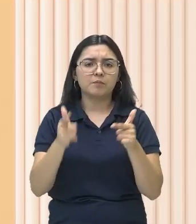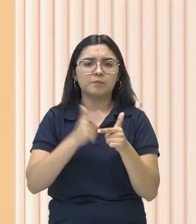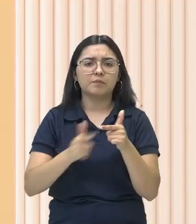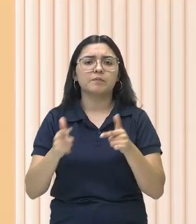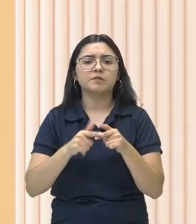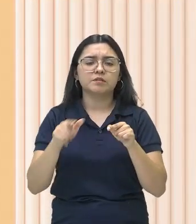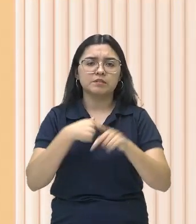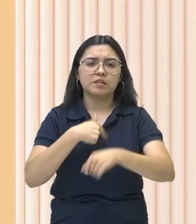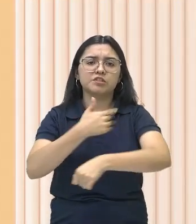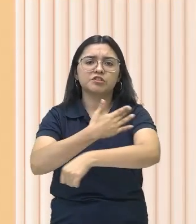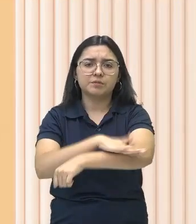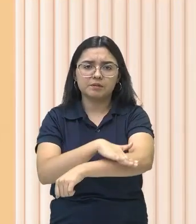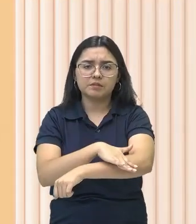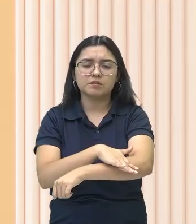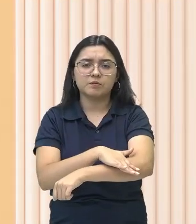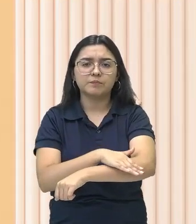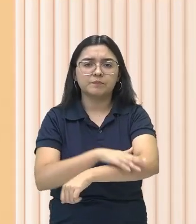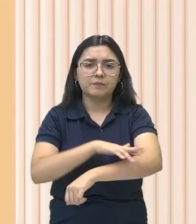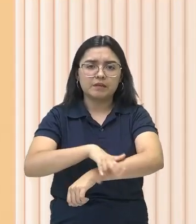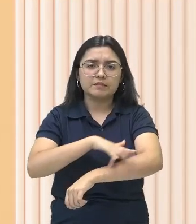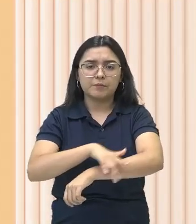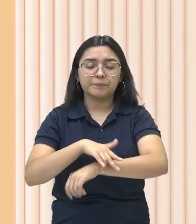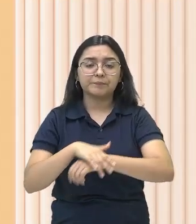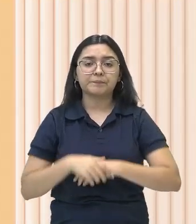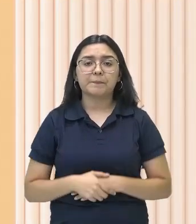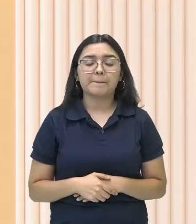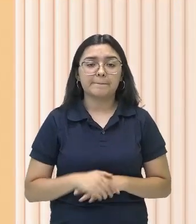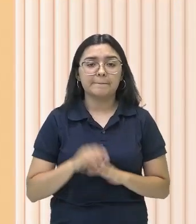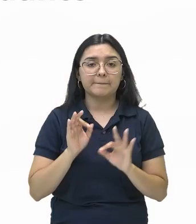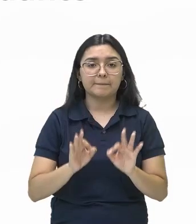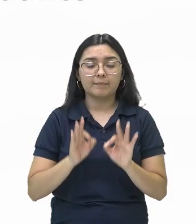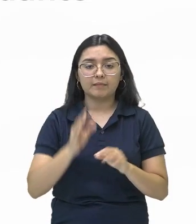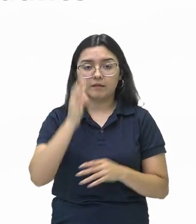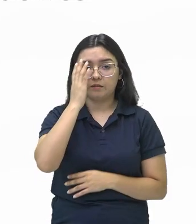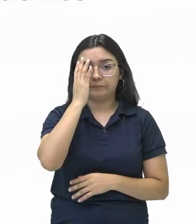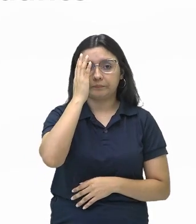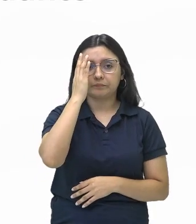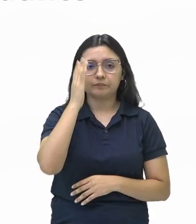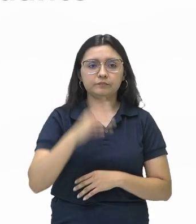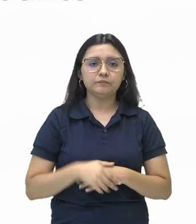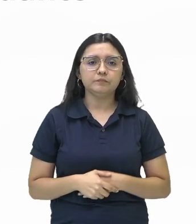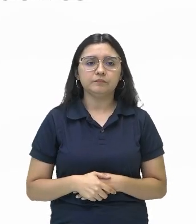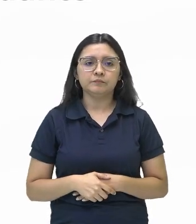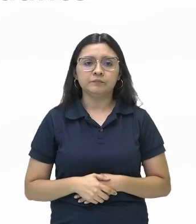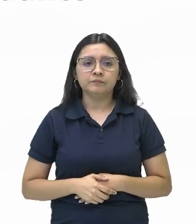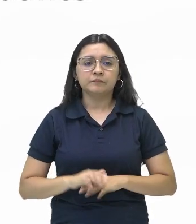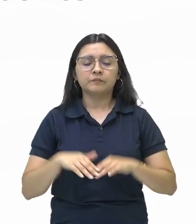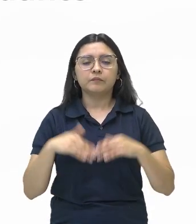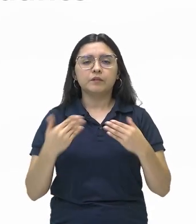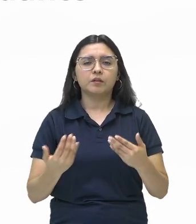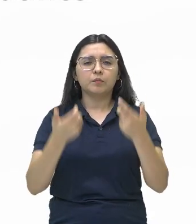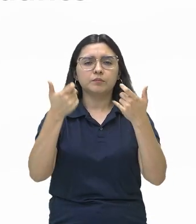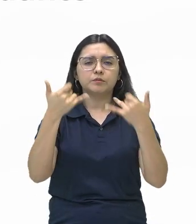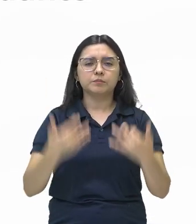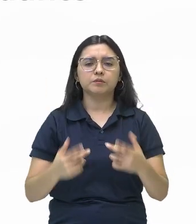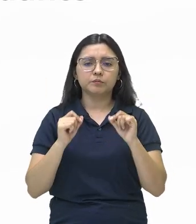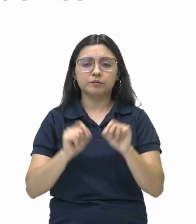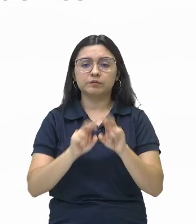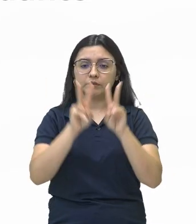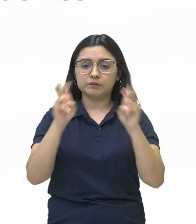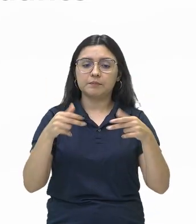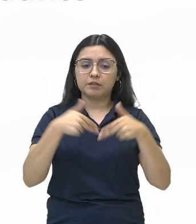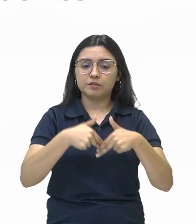da discriminação racial. Perfeito? Então, olha só. Quando nós falamos de etnias e